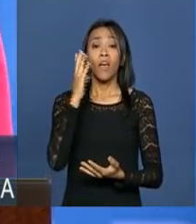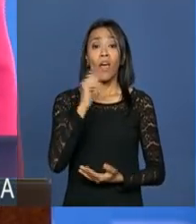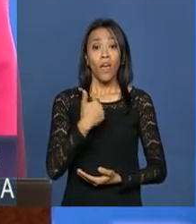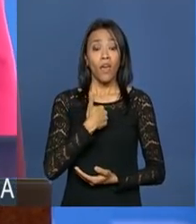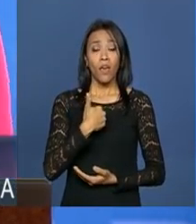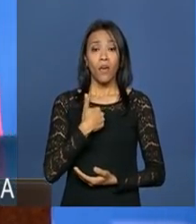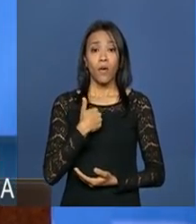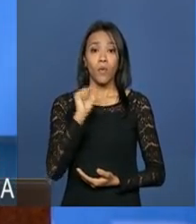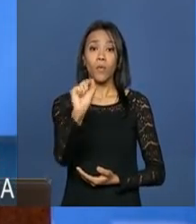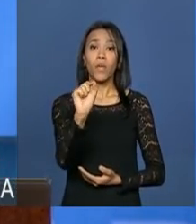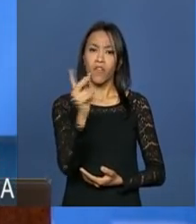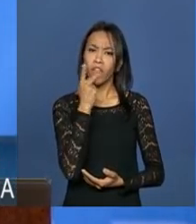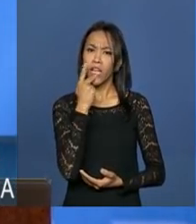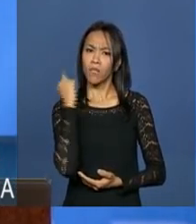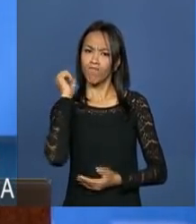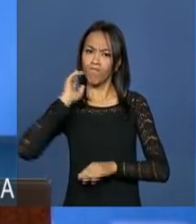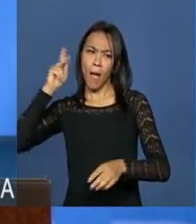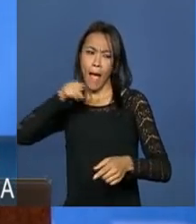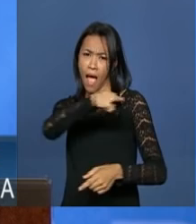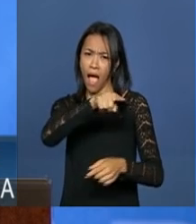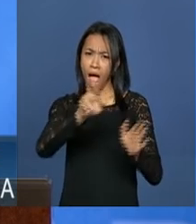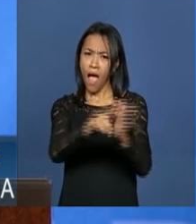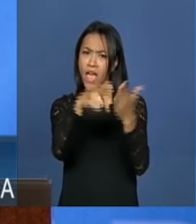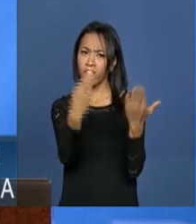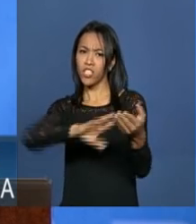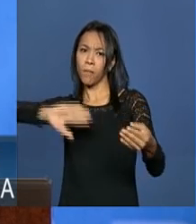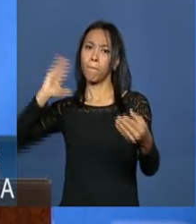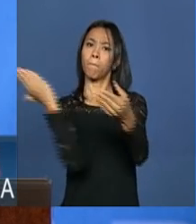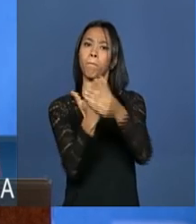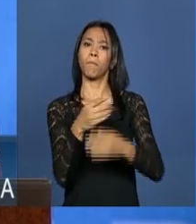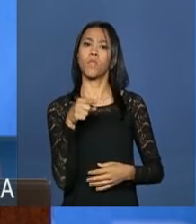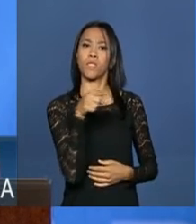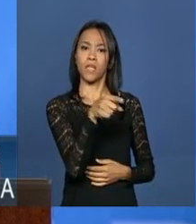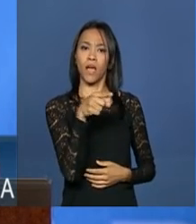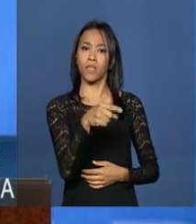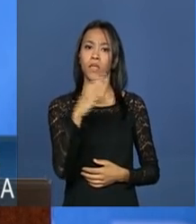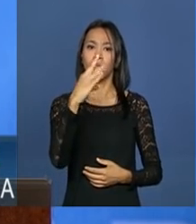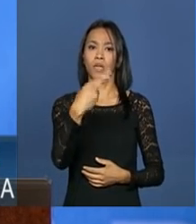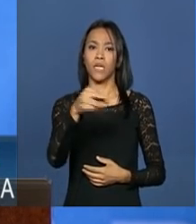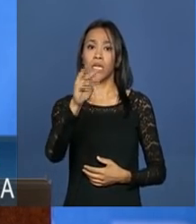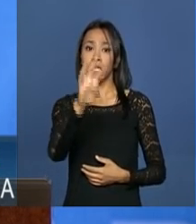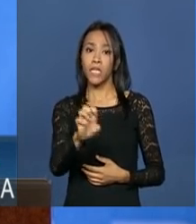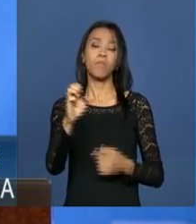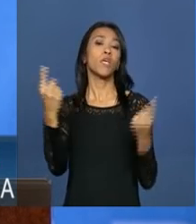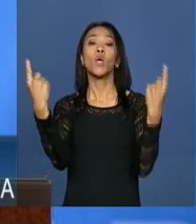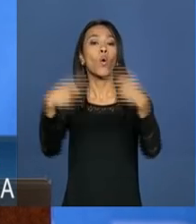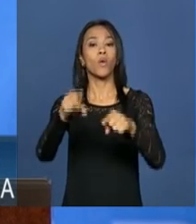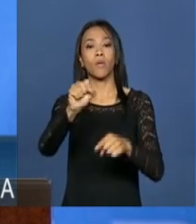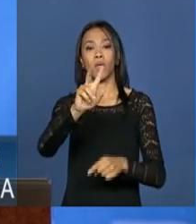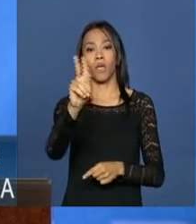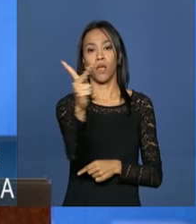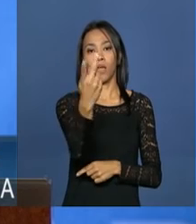Demandei que a revista seja processada por crimes contra a honra e